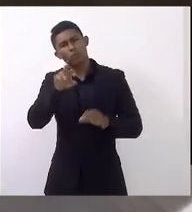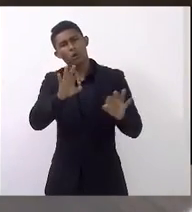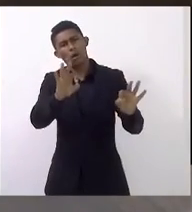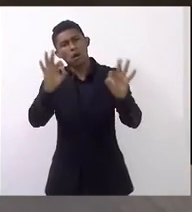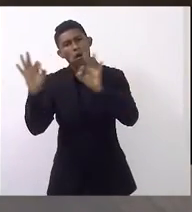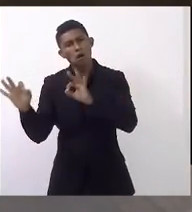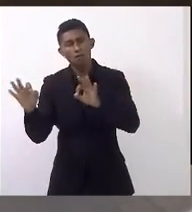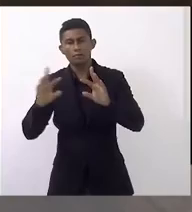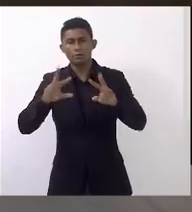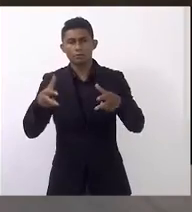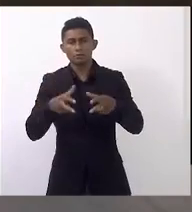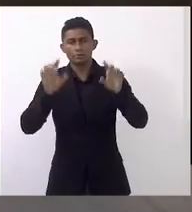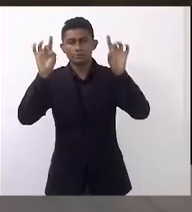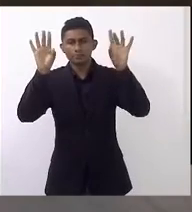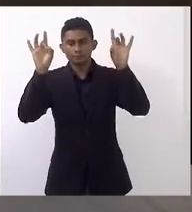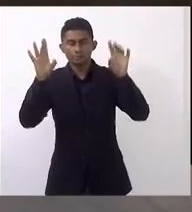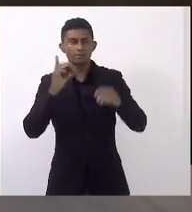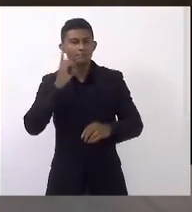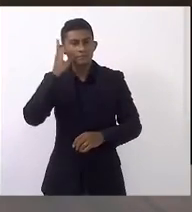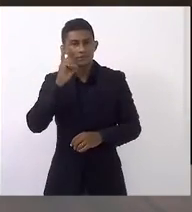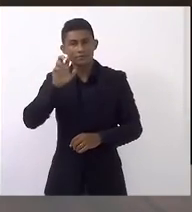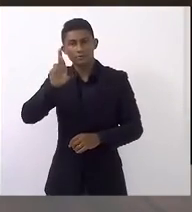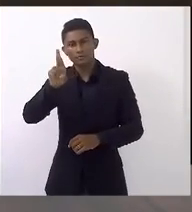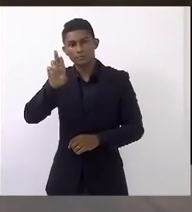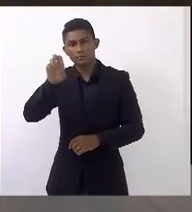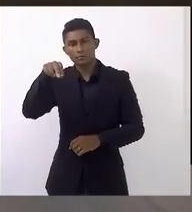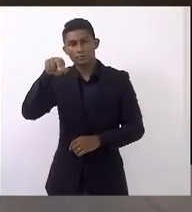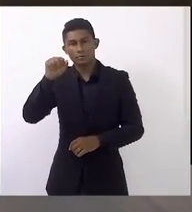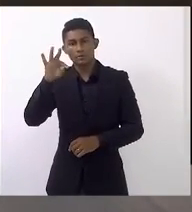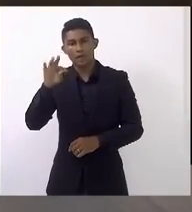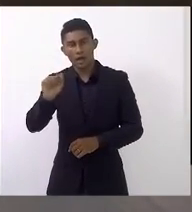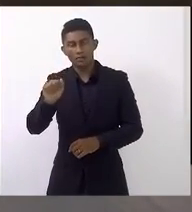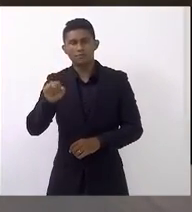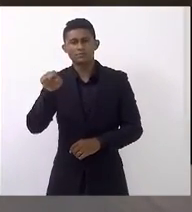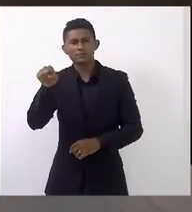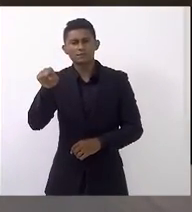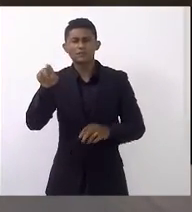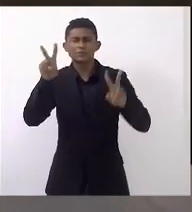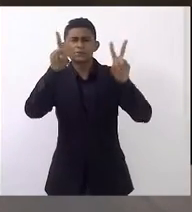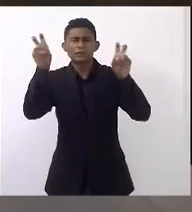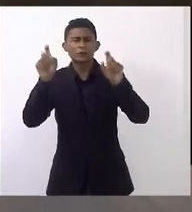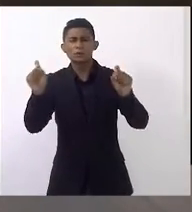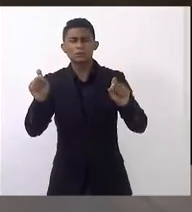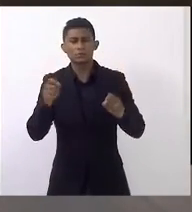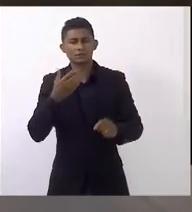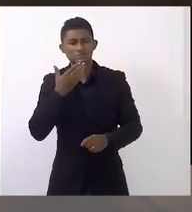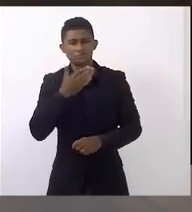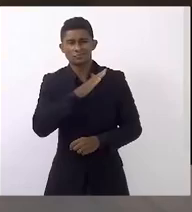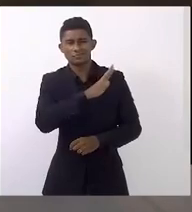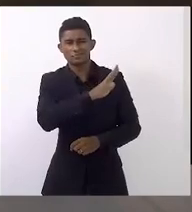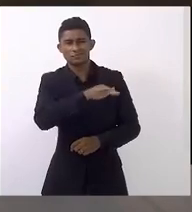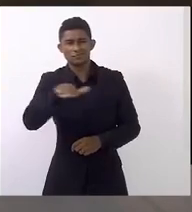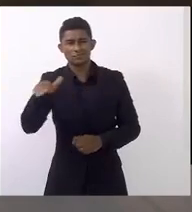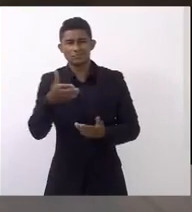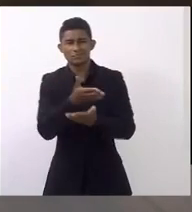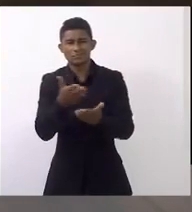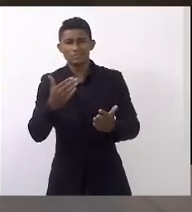da deputada Renata Souza, que tratou da morte de crianças no momento do